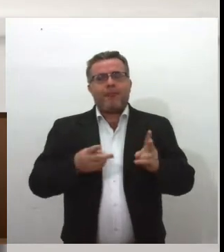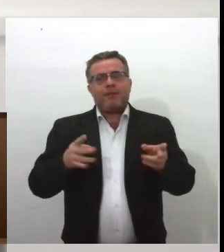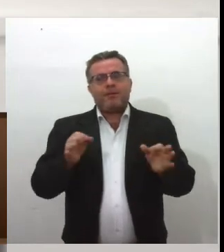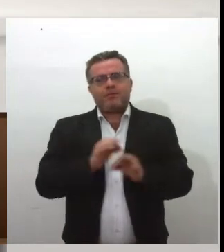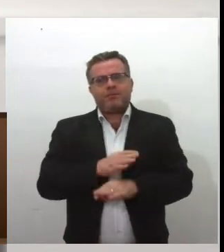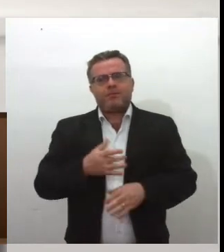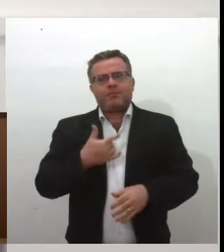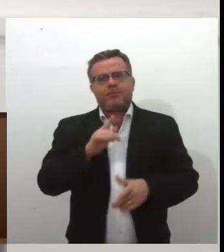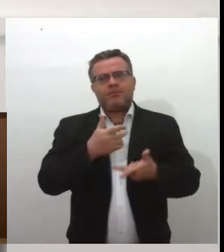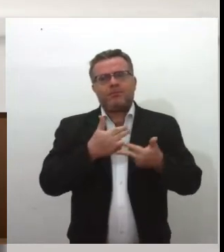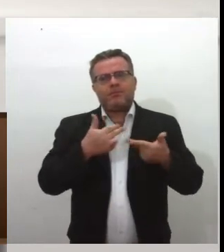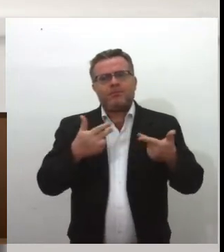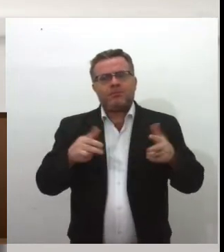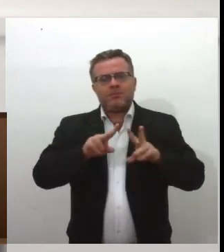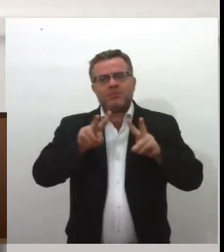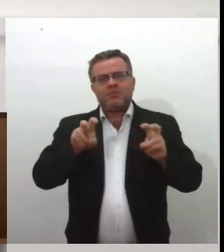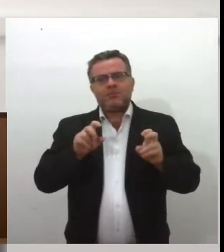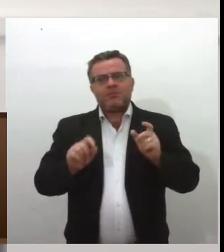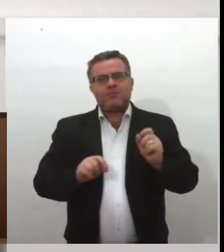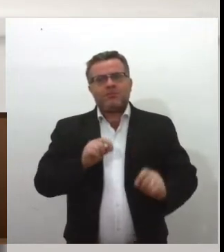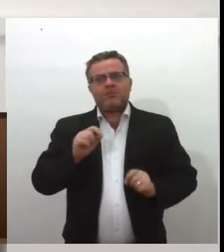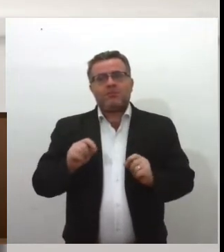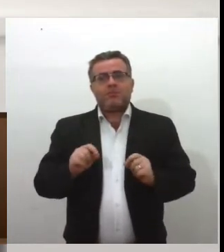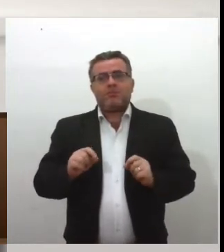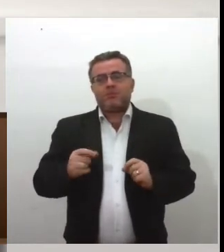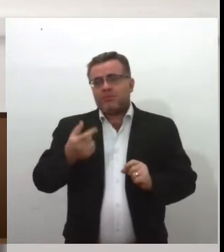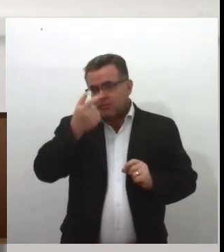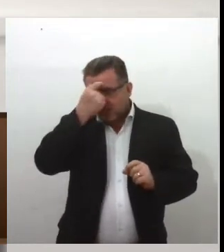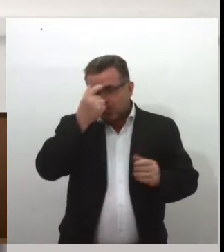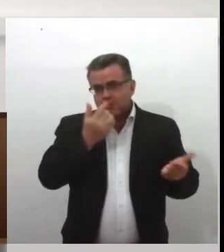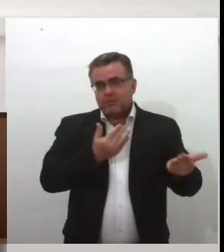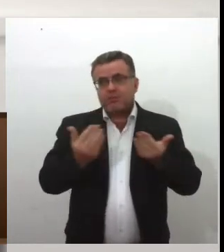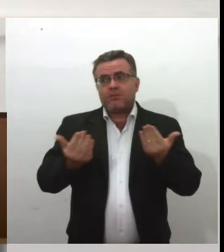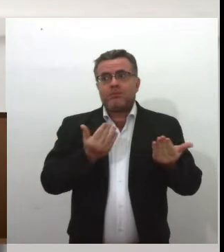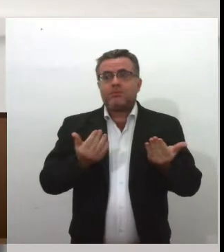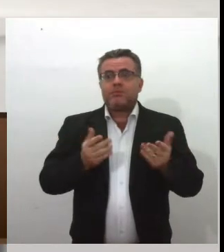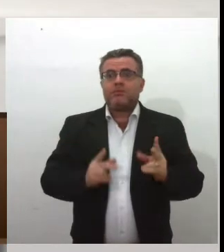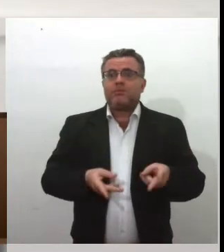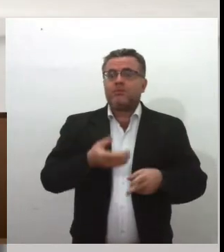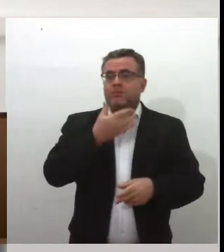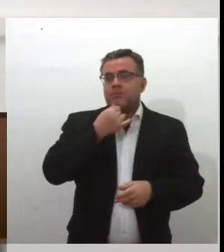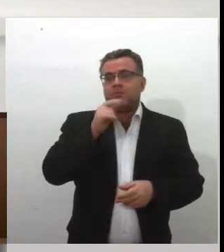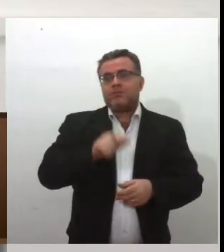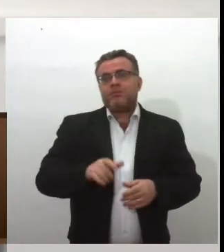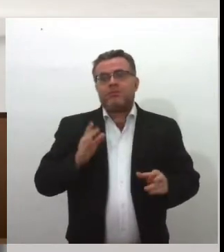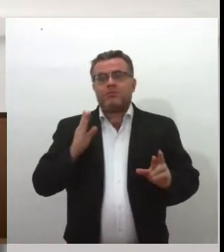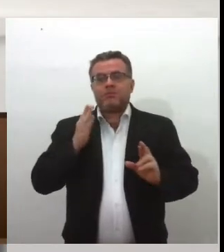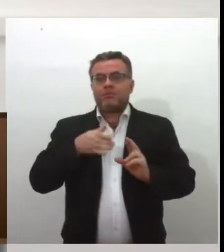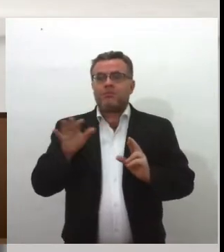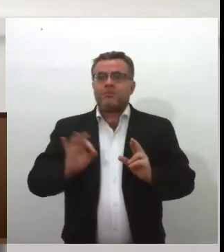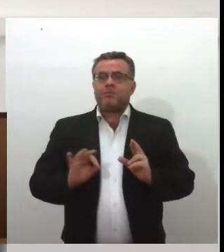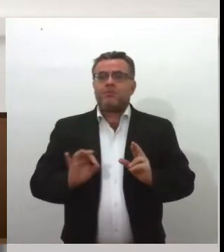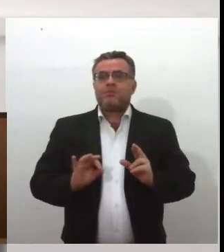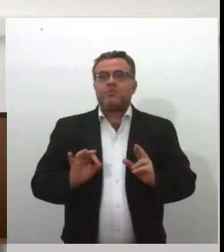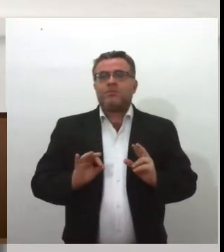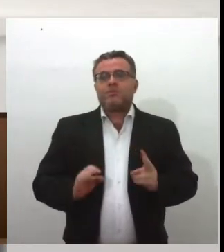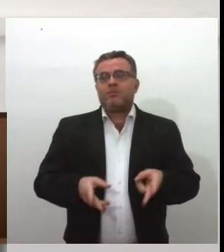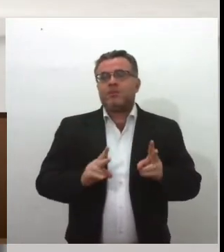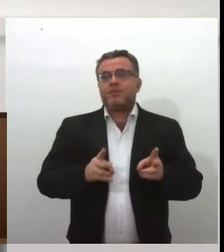outras questões de desenvolvimento psicológico, né? Quando esse menino não tem uma referência paterna,